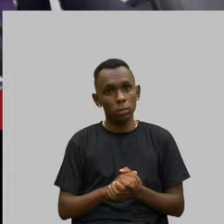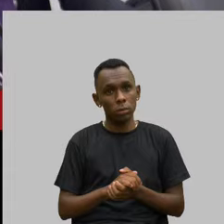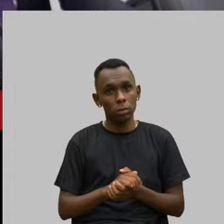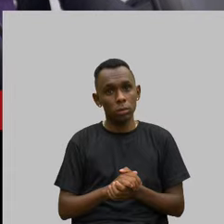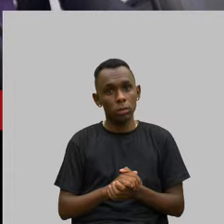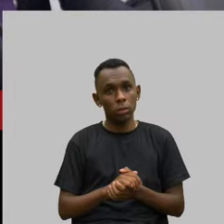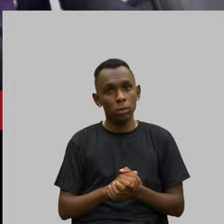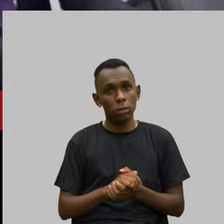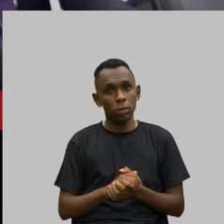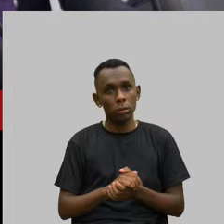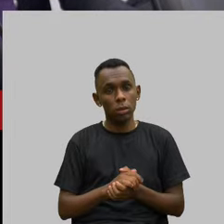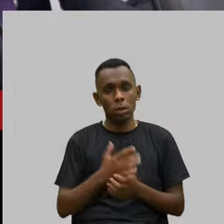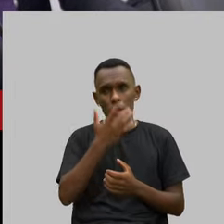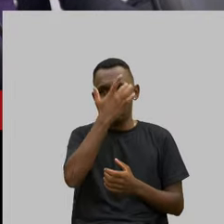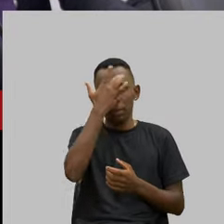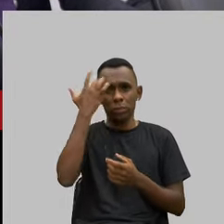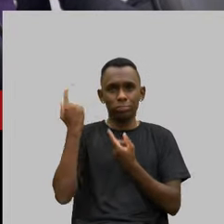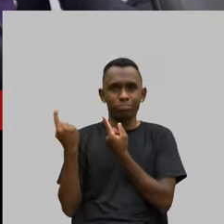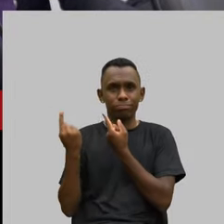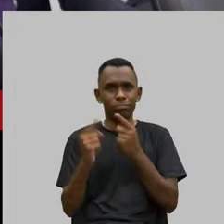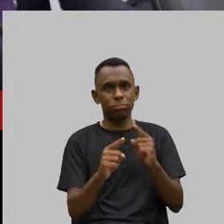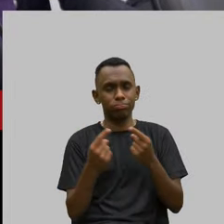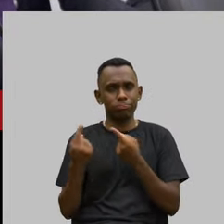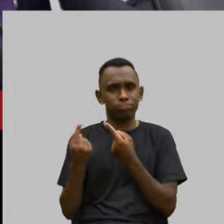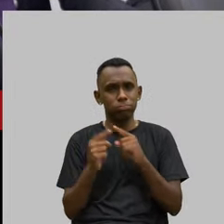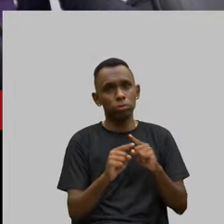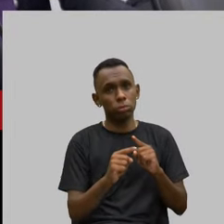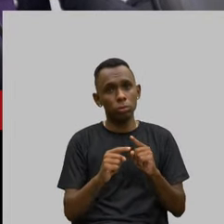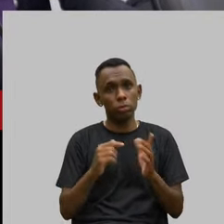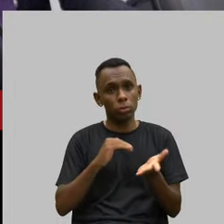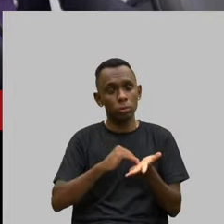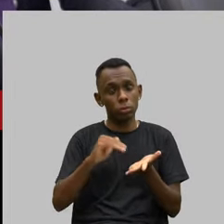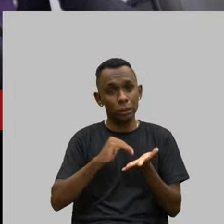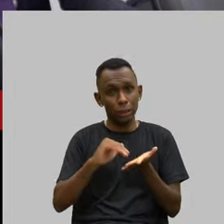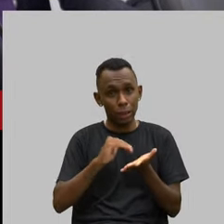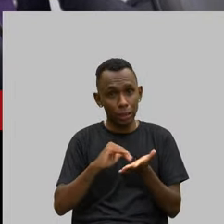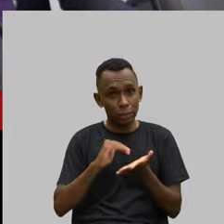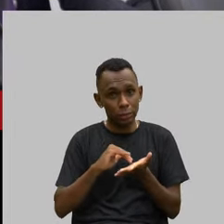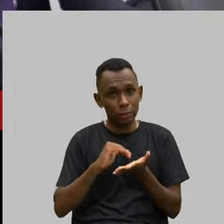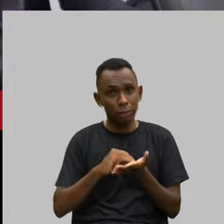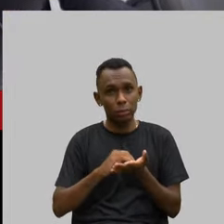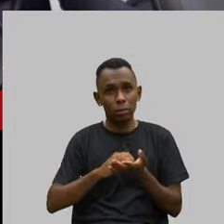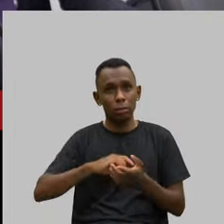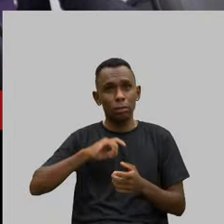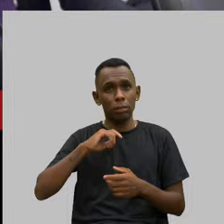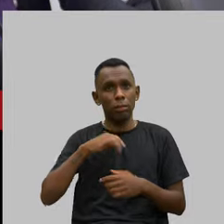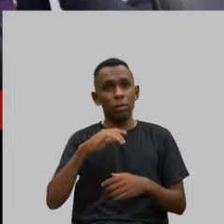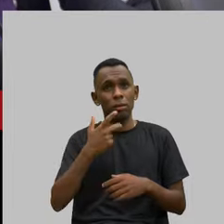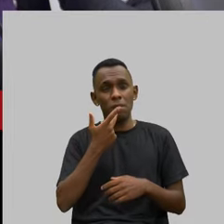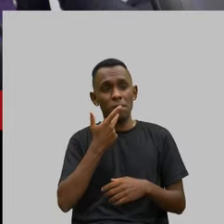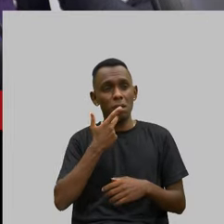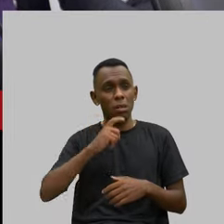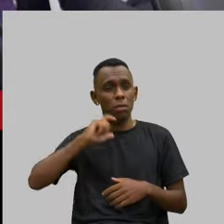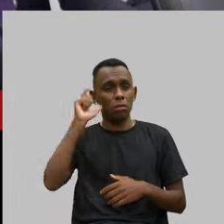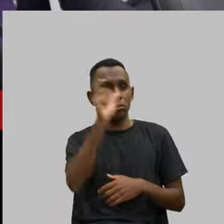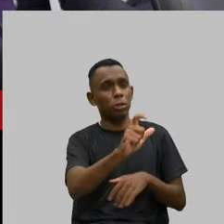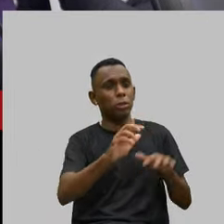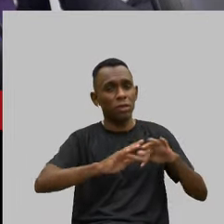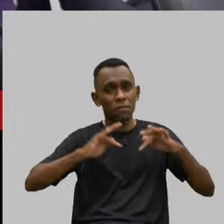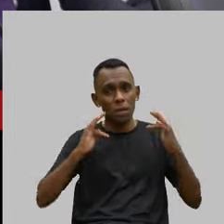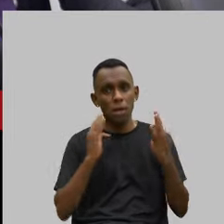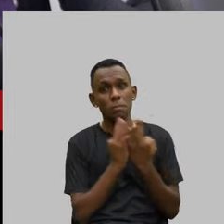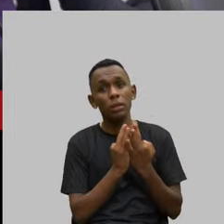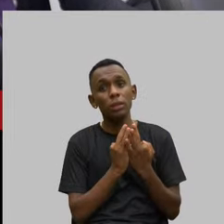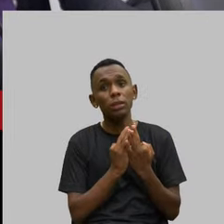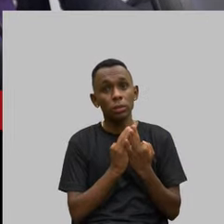distratou muito nosso secretário de governo Gustavo Valadares falando até da família dele lá há poucos